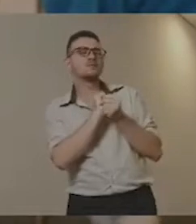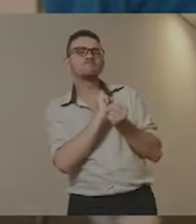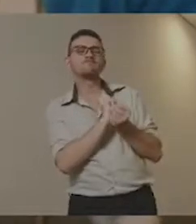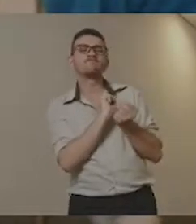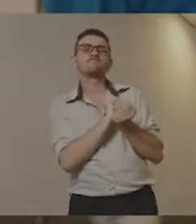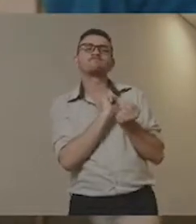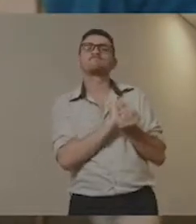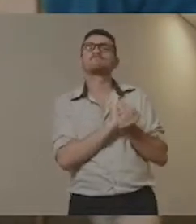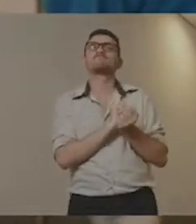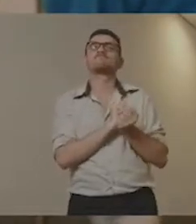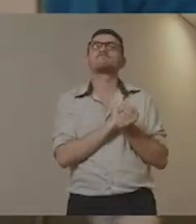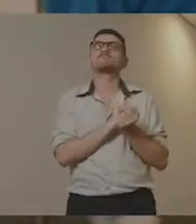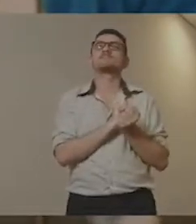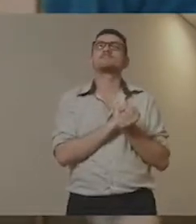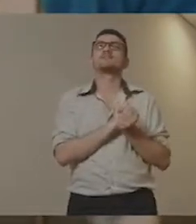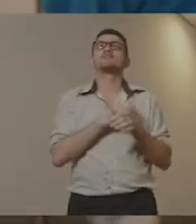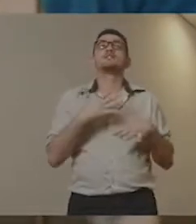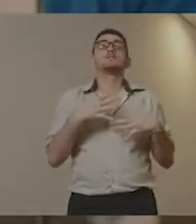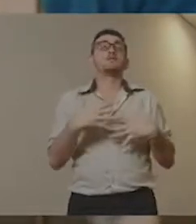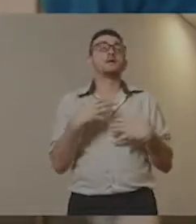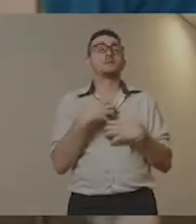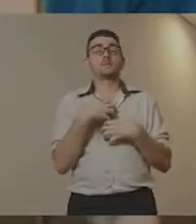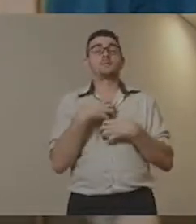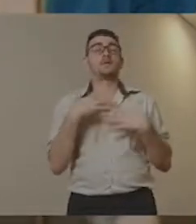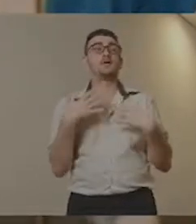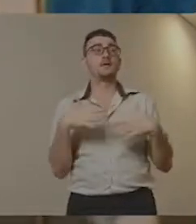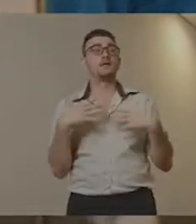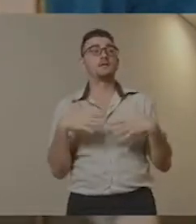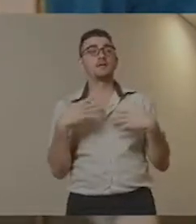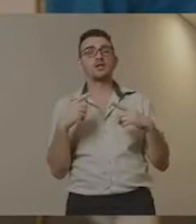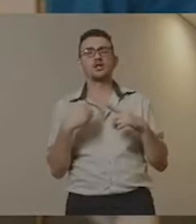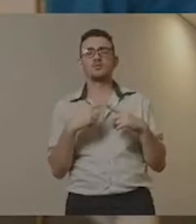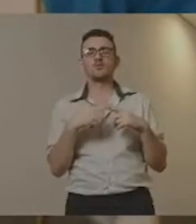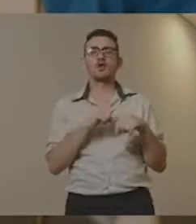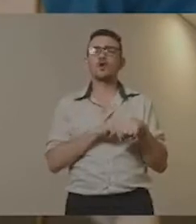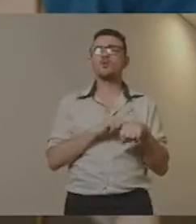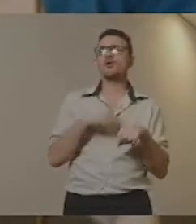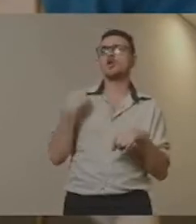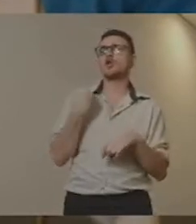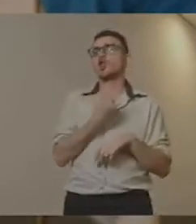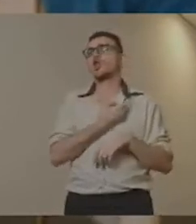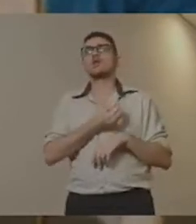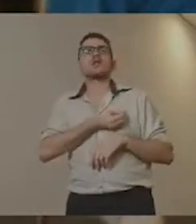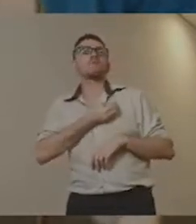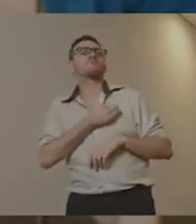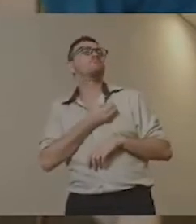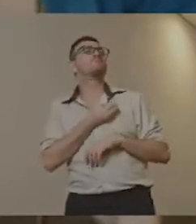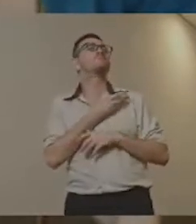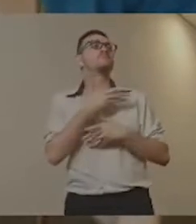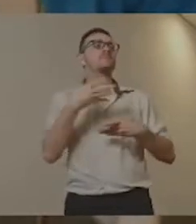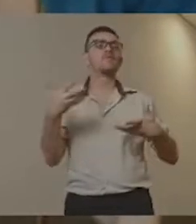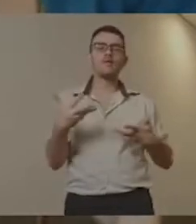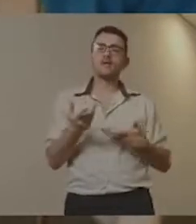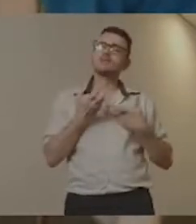foi muito impactante, porque é a fase onde a gente mais quer viver. É a fase que a gente realmente procura o prazer momentâneo, né?